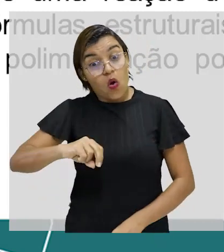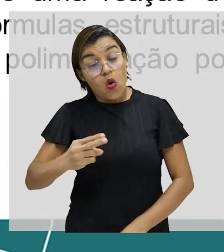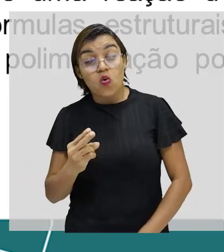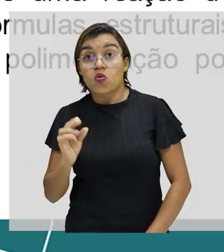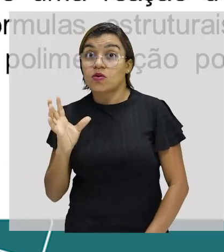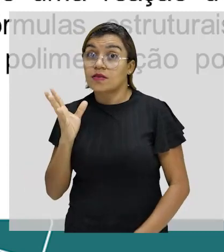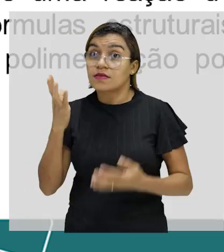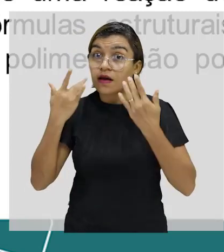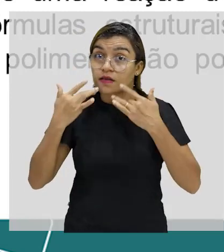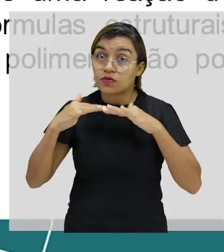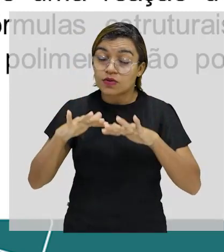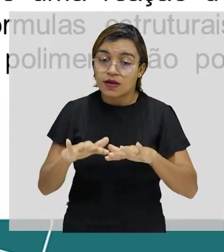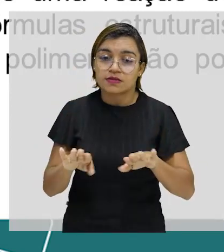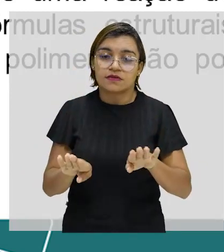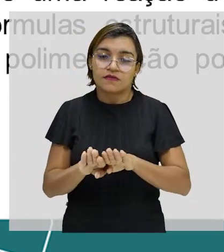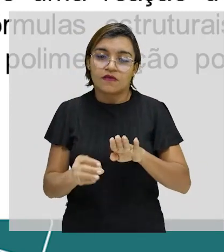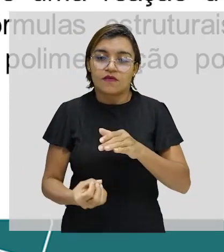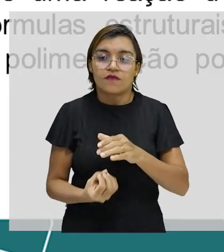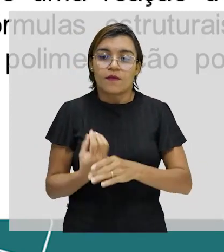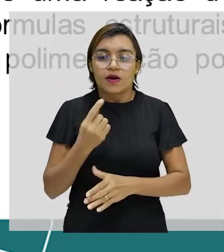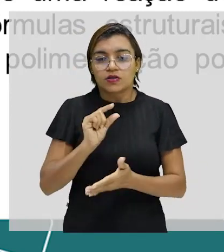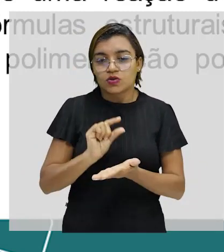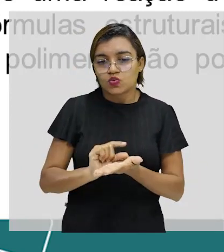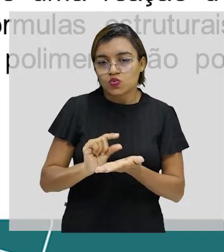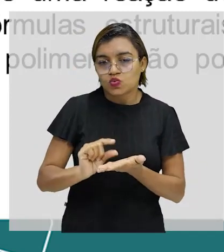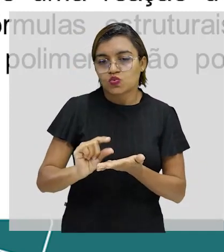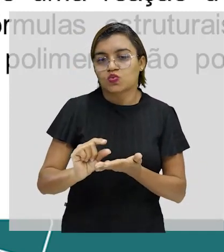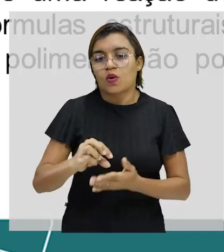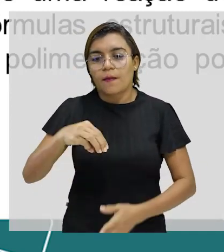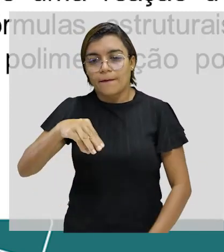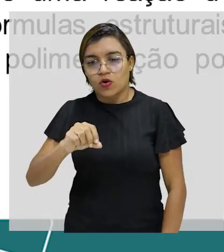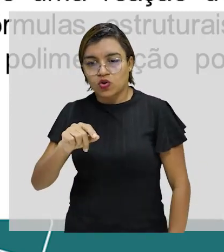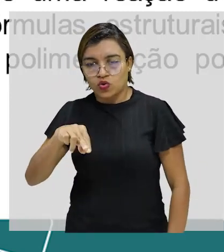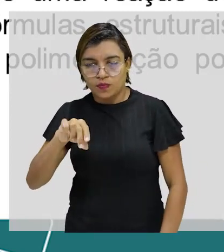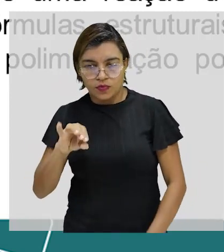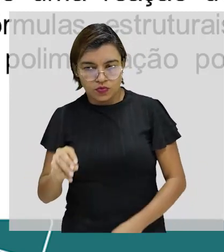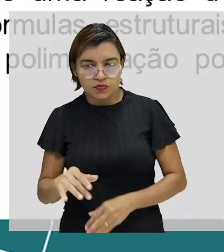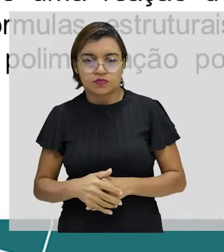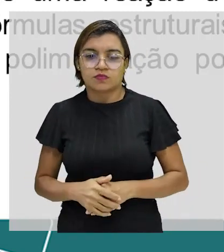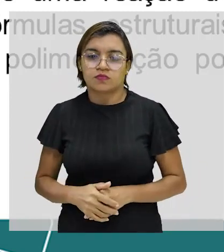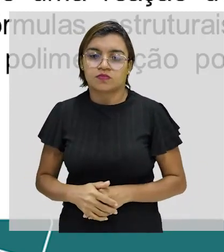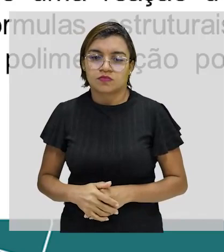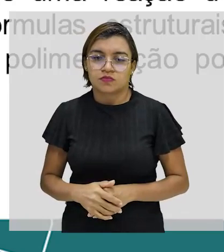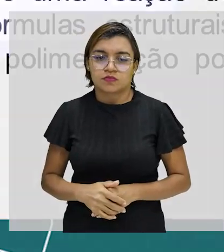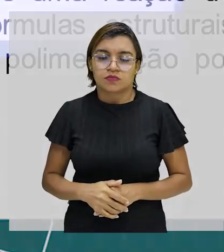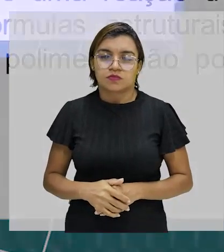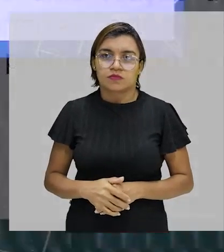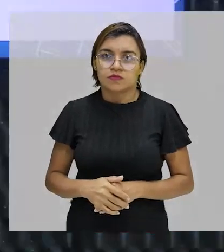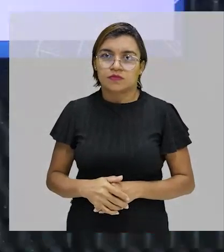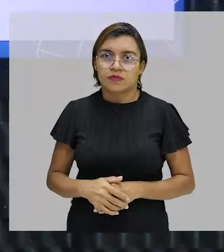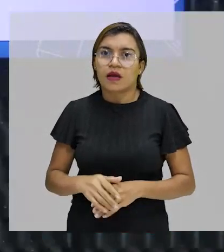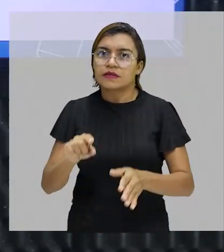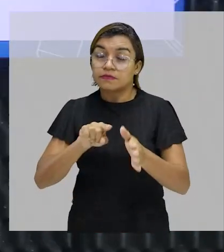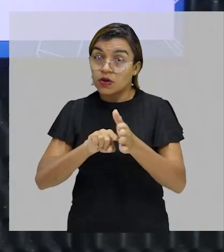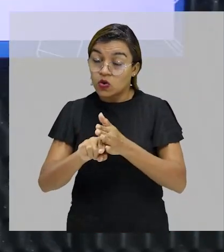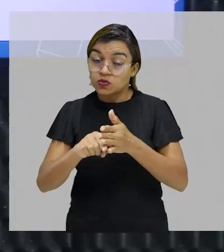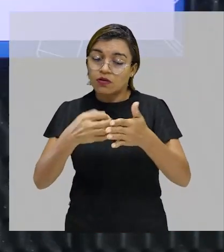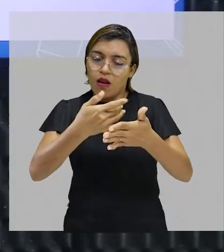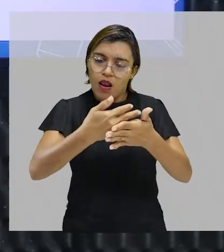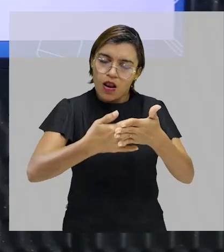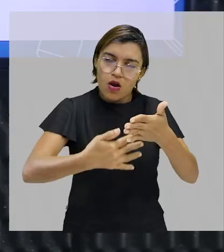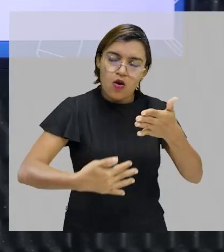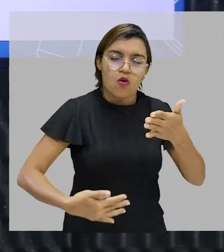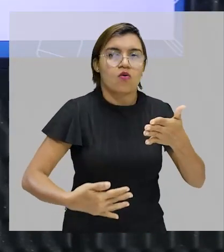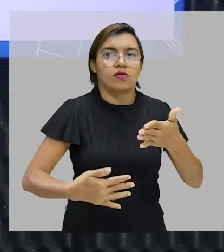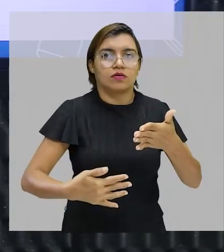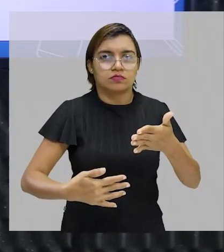unidades estruturais menores, denominadas de monômeros. Ok? Aqui as questões são um pouquinho longas e